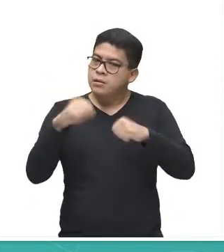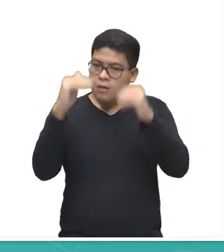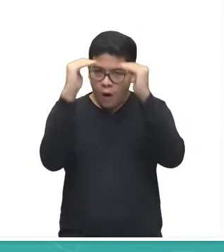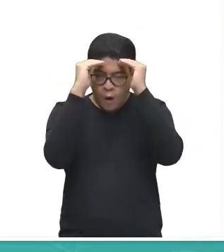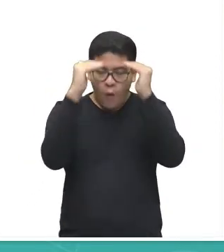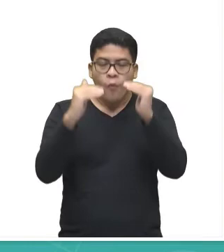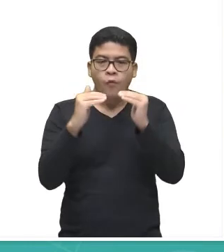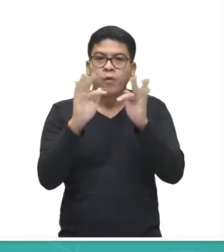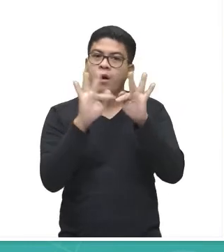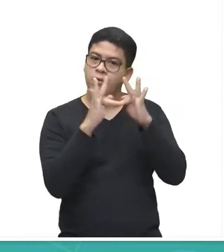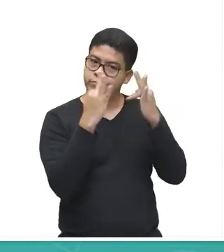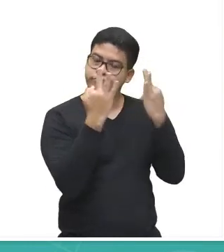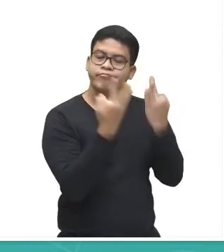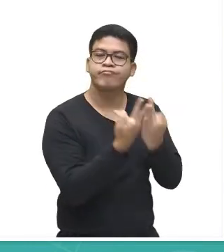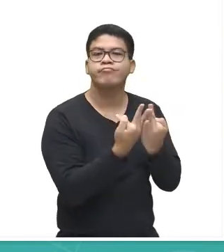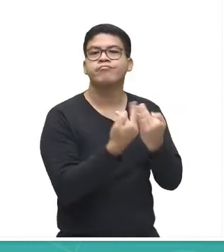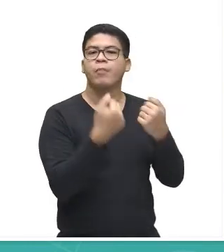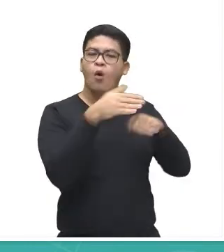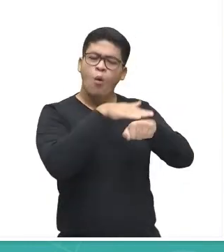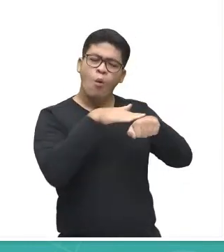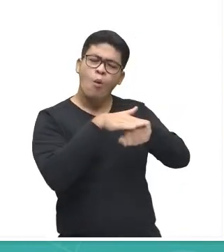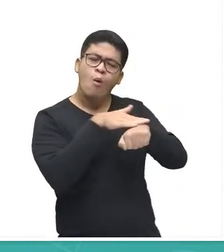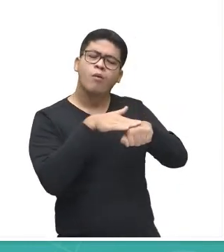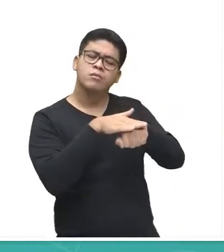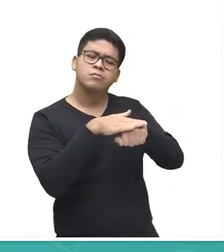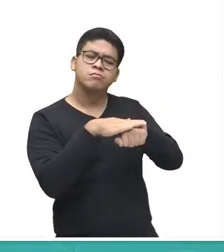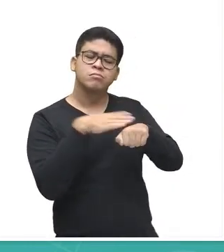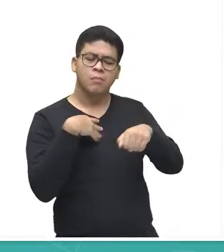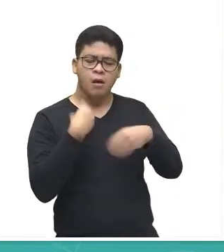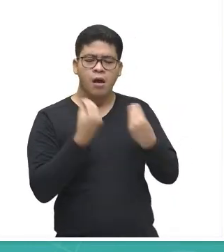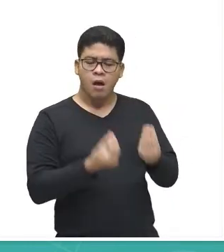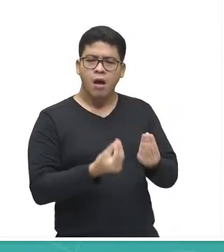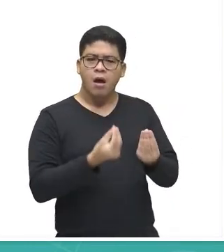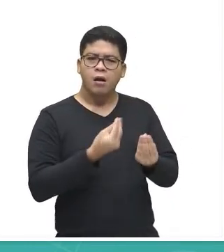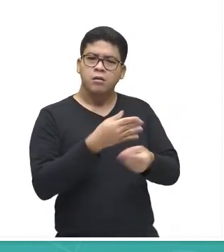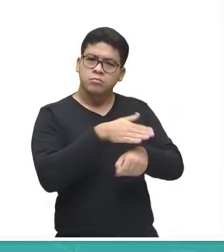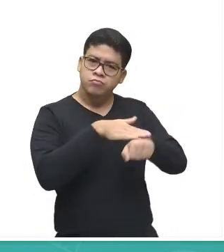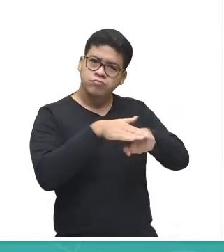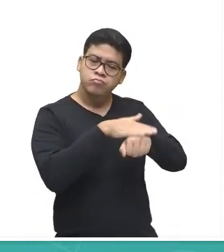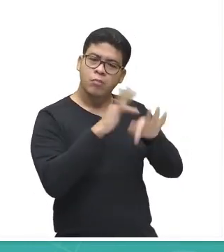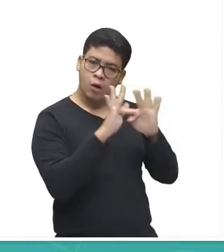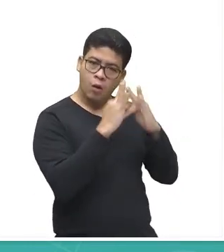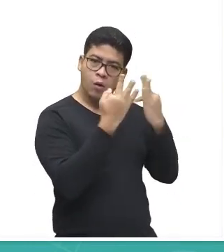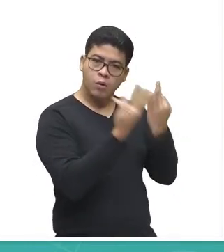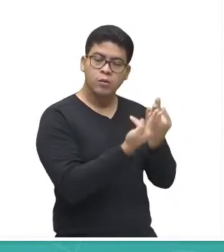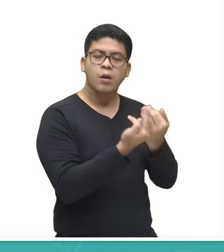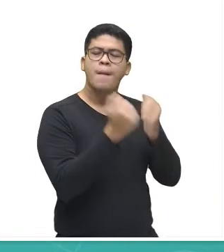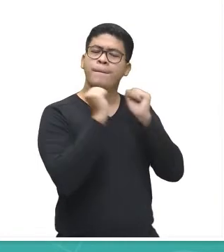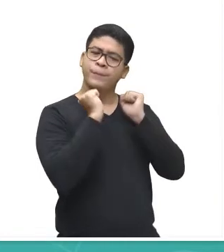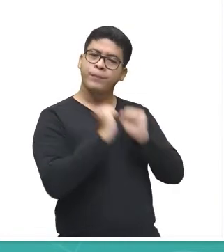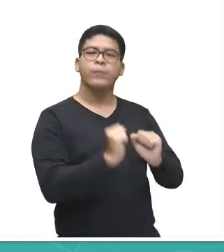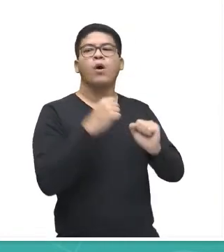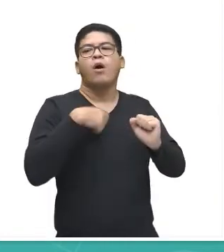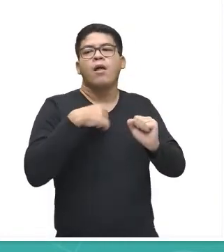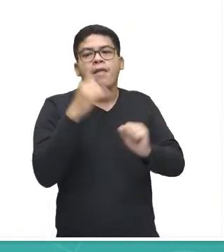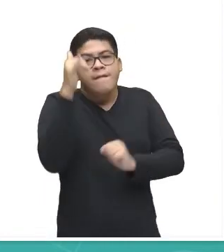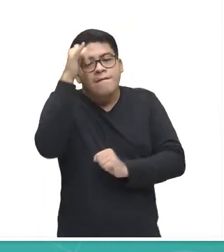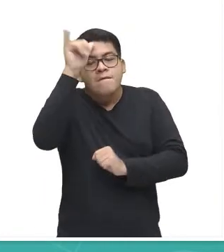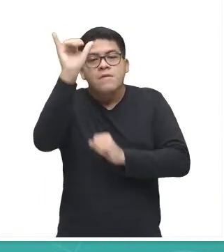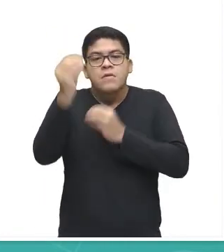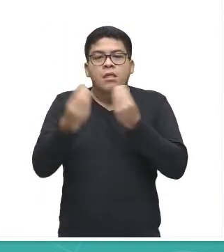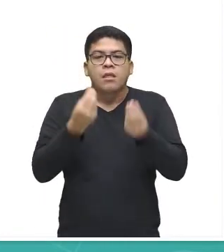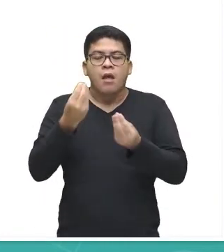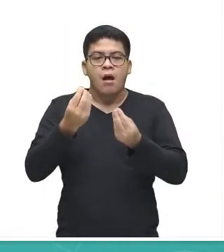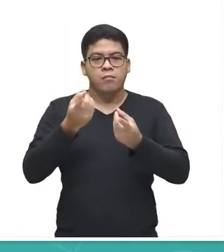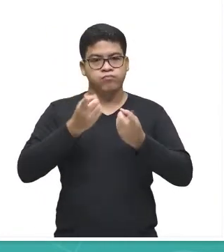dialogar mais com a família, certo? E para possa evitar esse tipo, né,